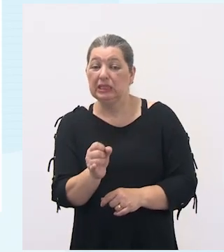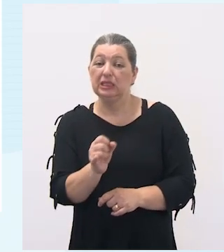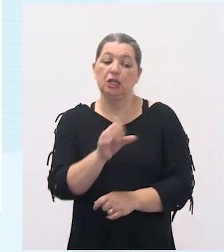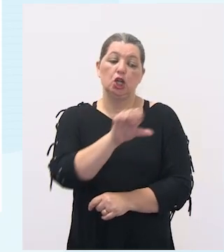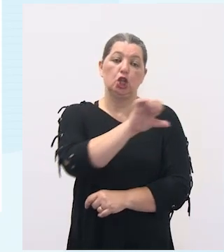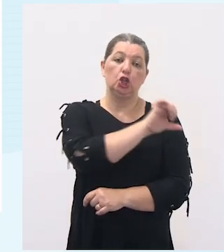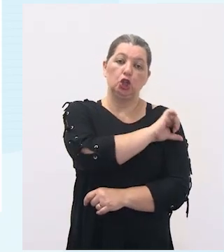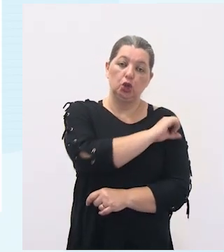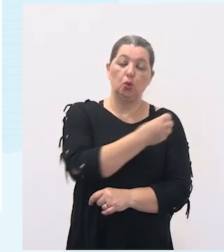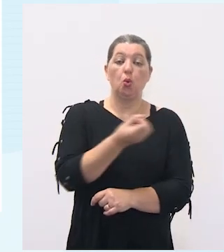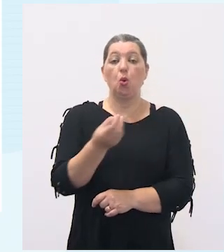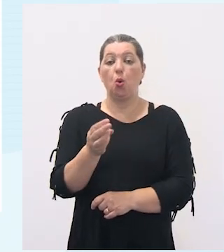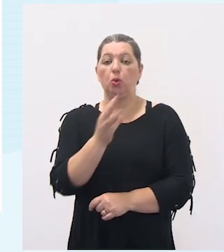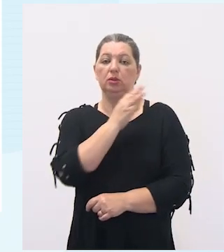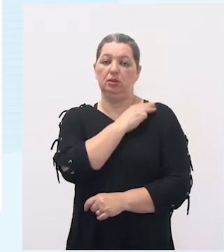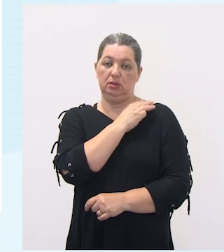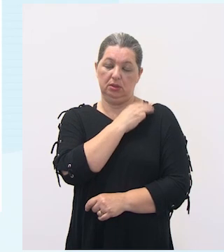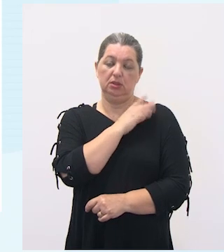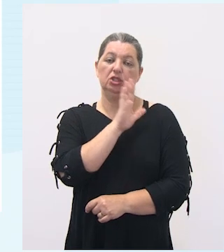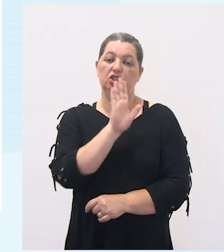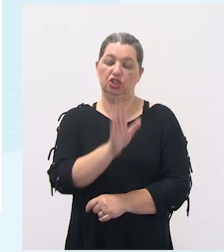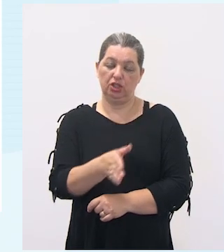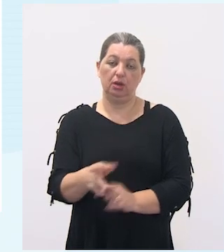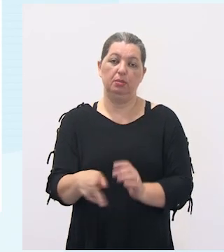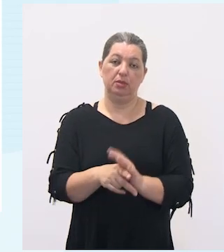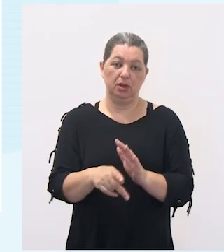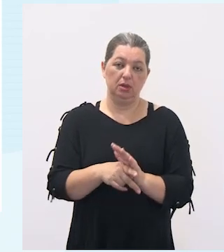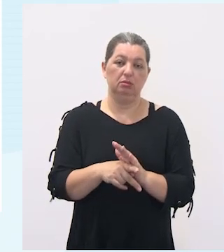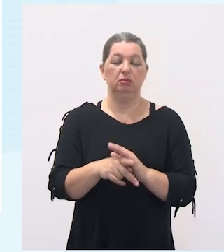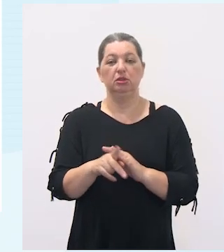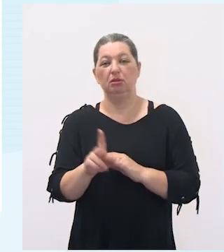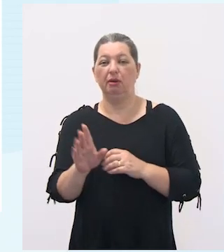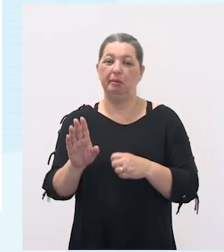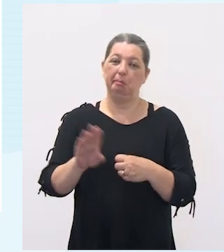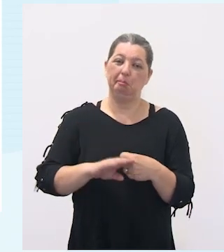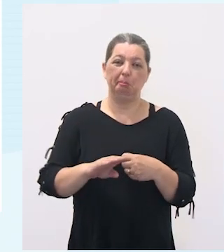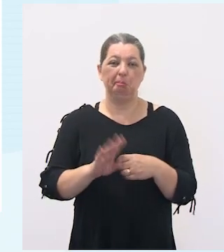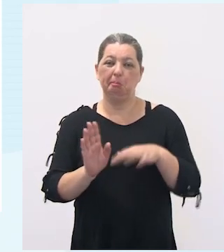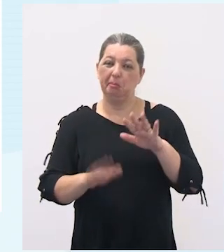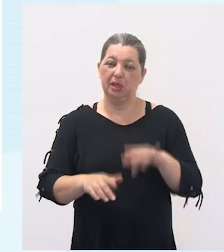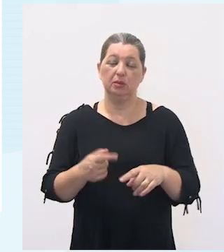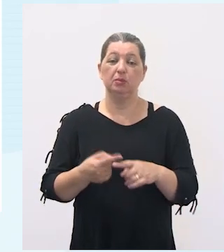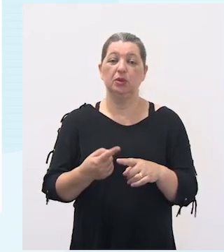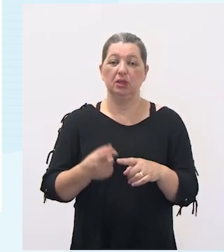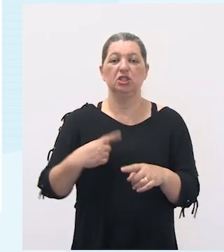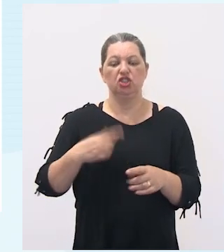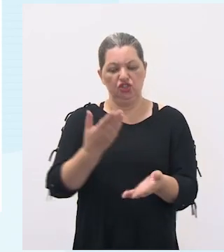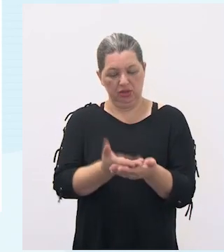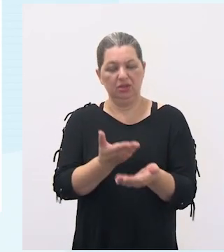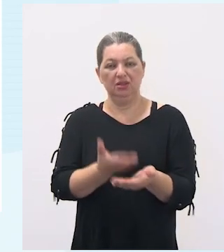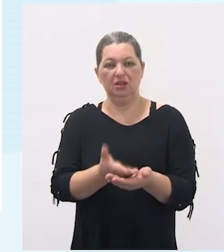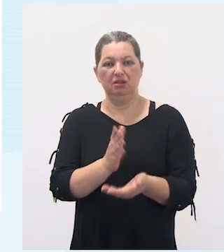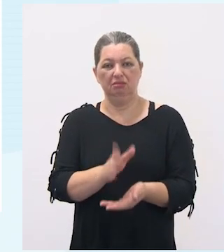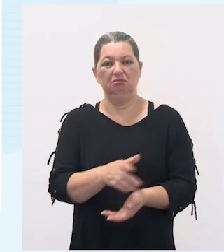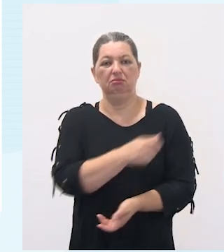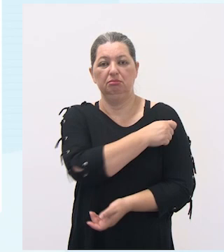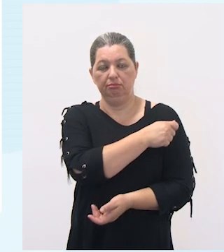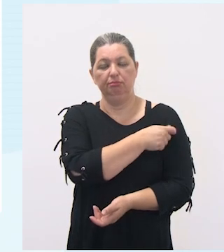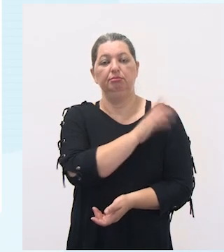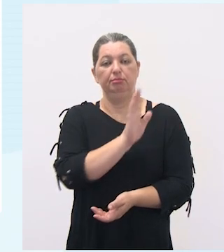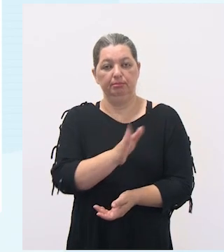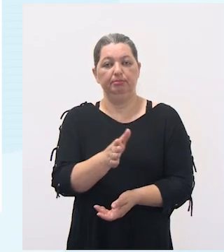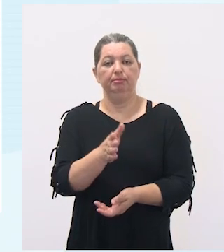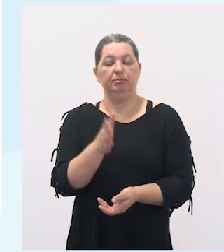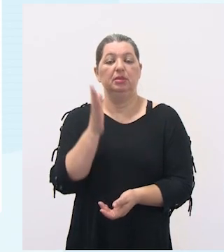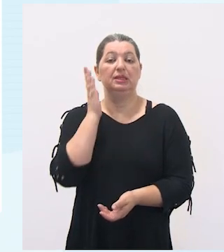e para a terceira série do ensino médio, já é um nível mediano, né? Porque esse aluno já estudou essas habilidades, já tem